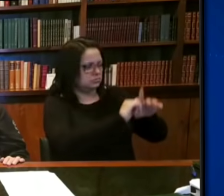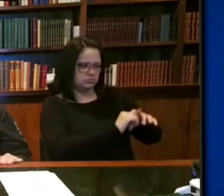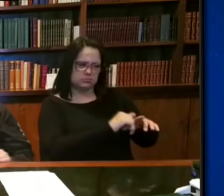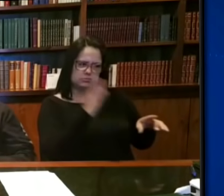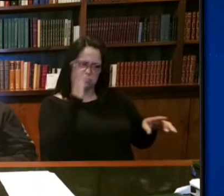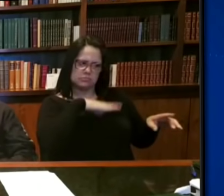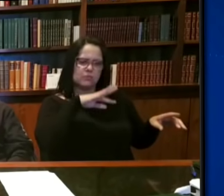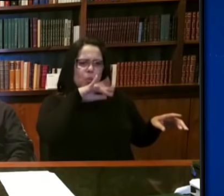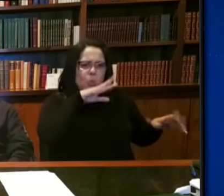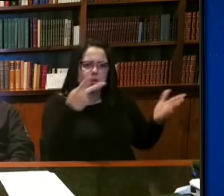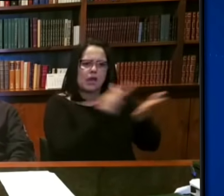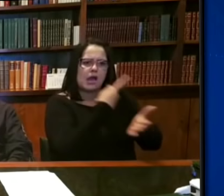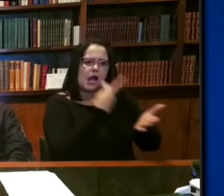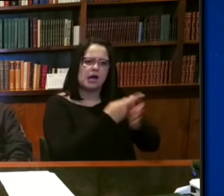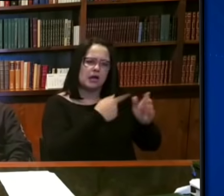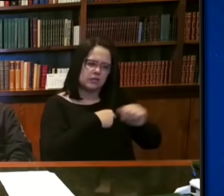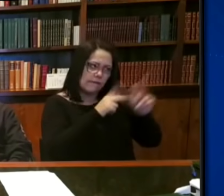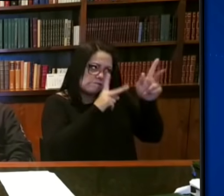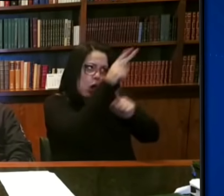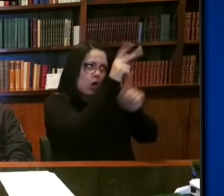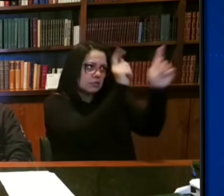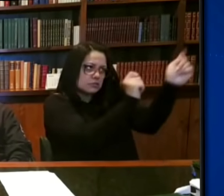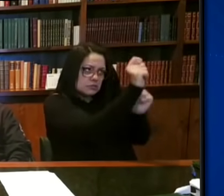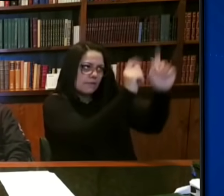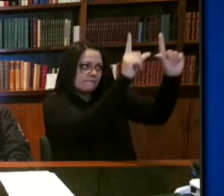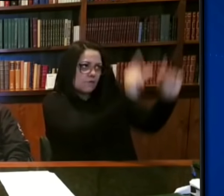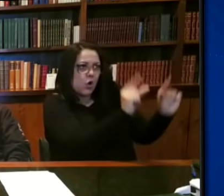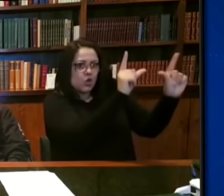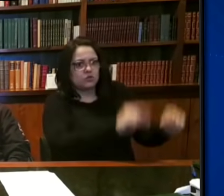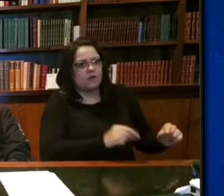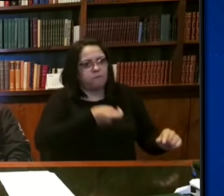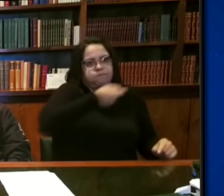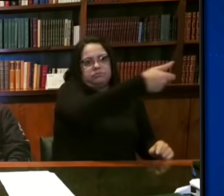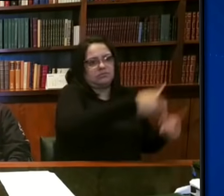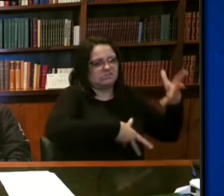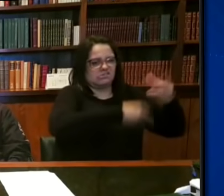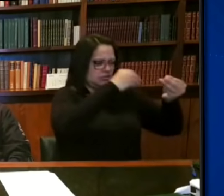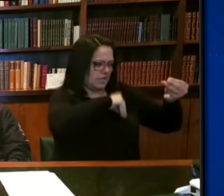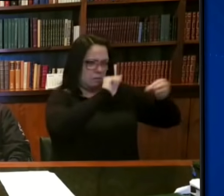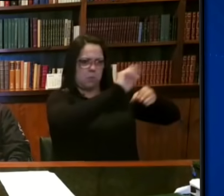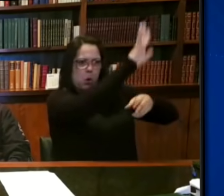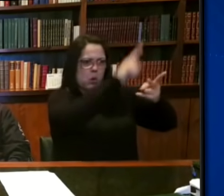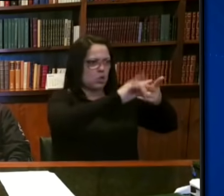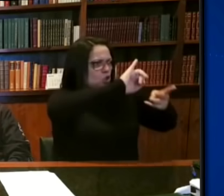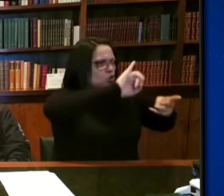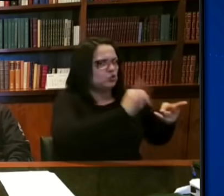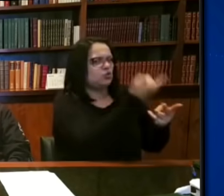justamente nessa dimensão ruim. Excesso de Previdência, privilégios na Previdência, juro para gato gordo, quer dizer,